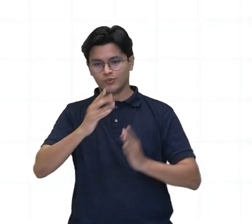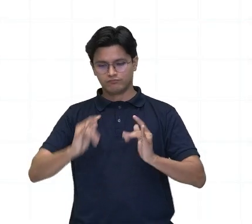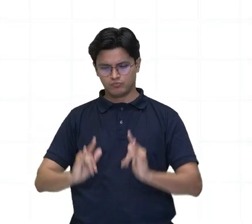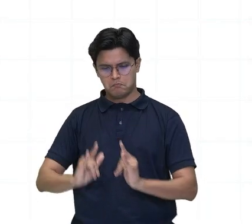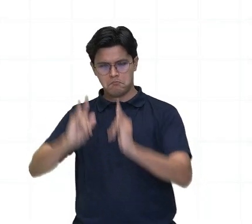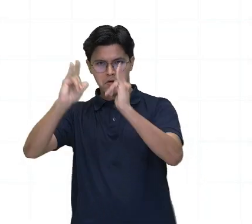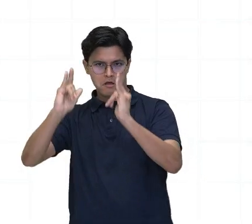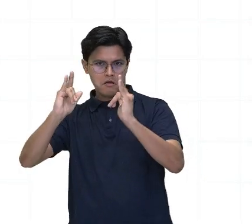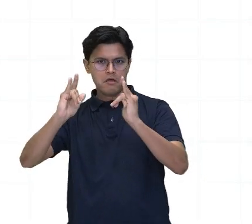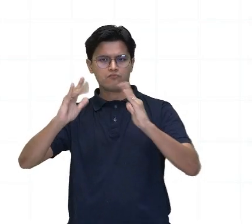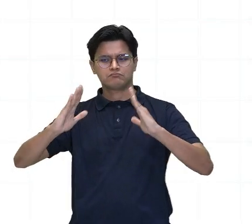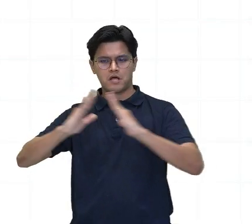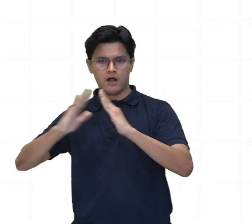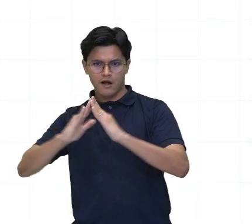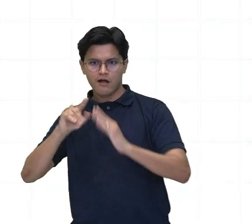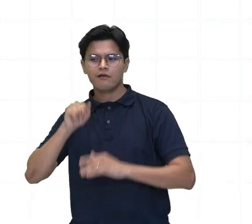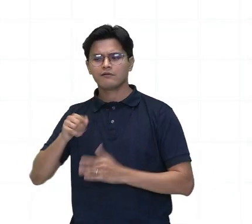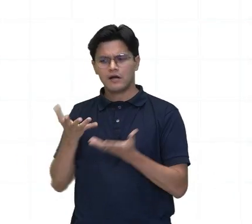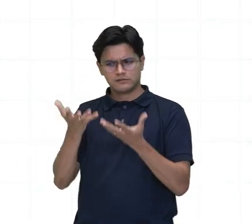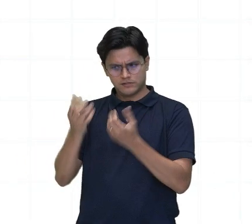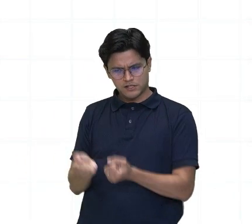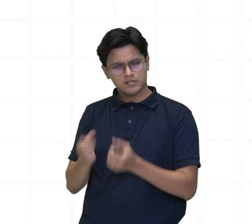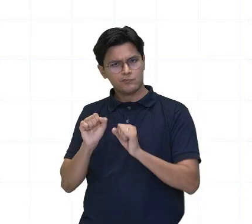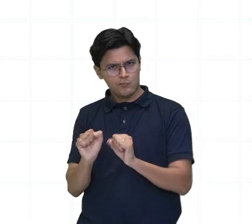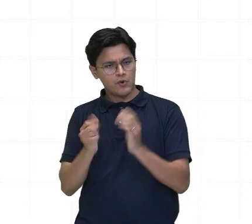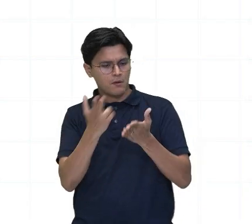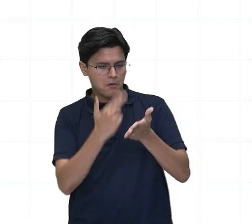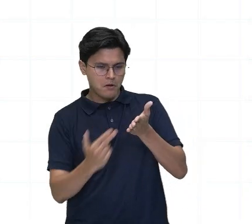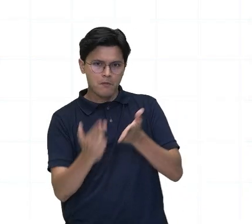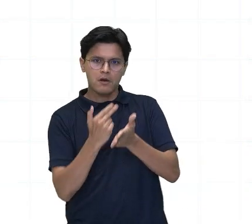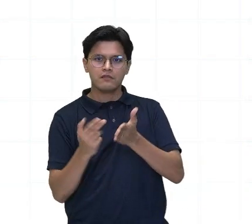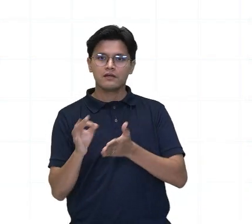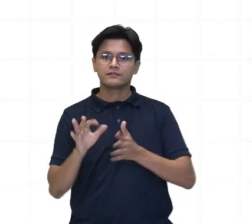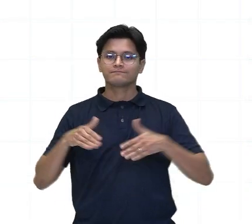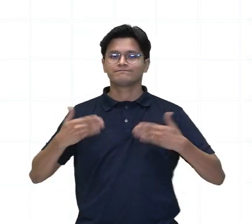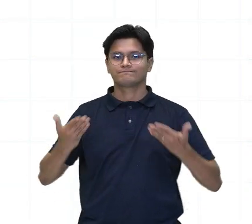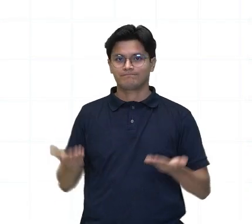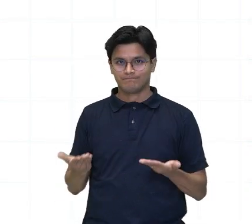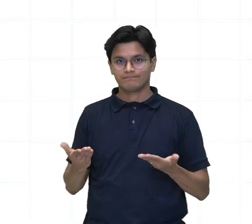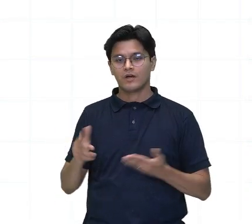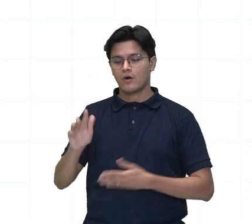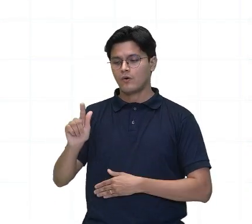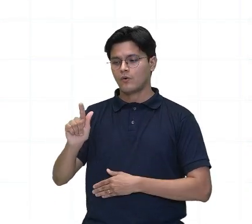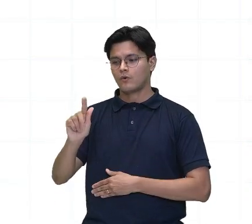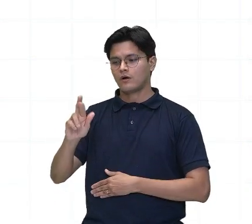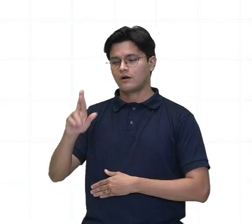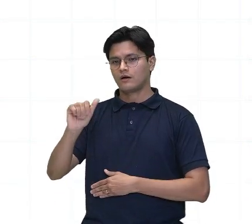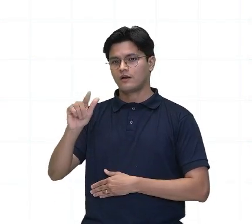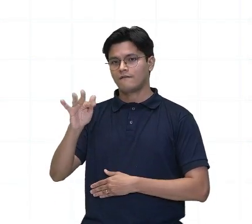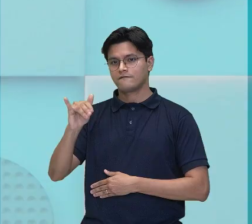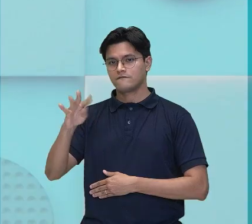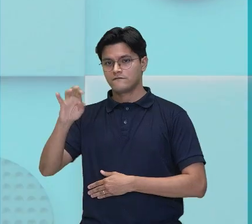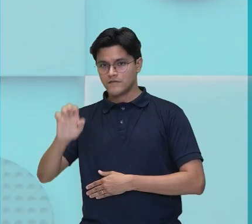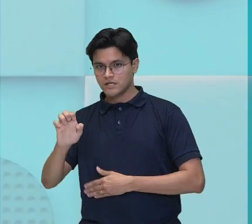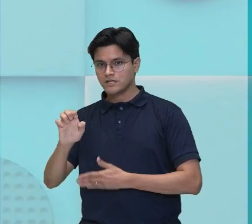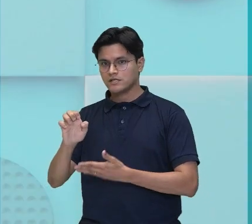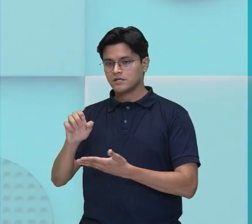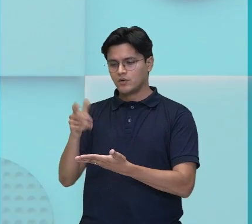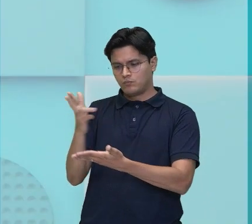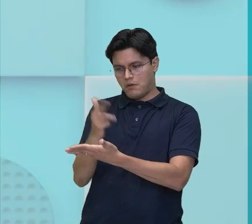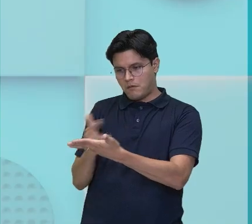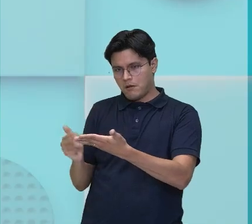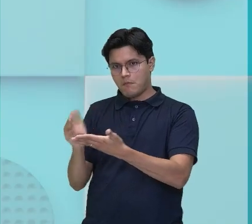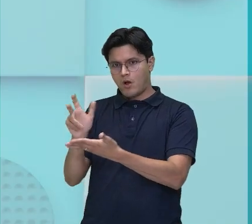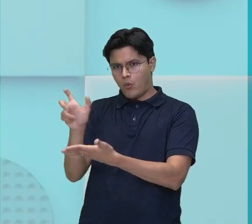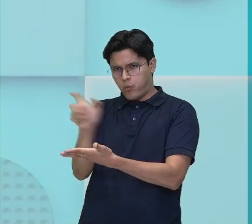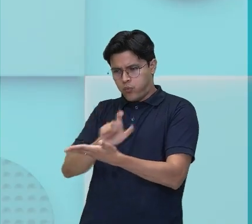a grafitagem, né? Então, o grafite é uma forma de se comunicar. Ela é sempre